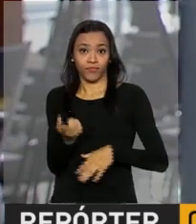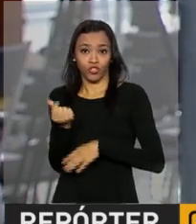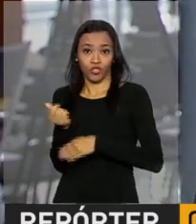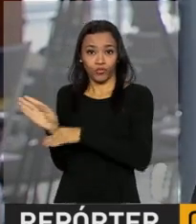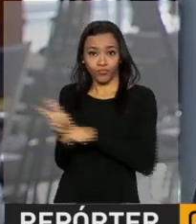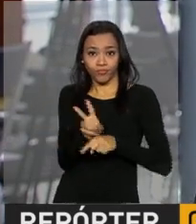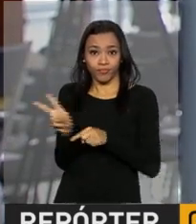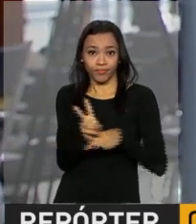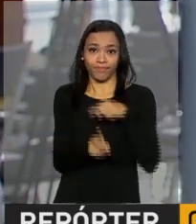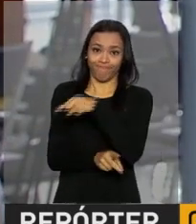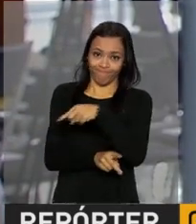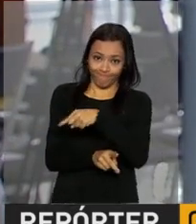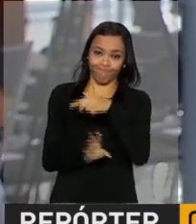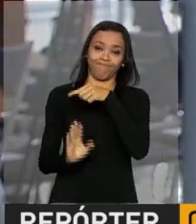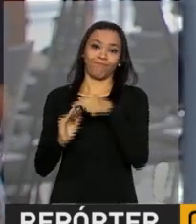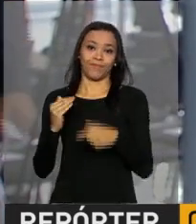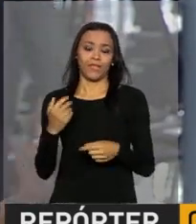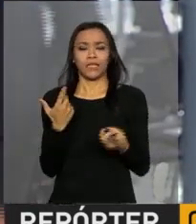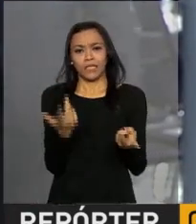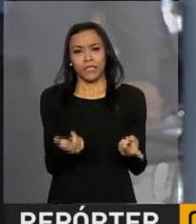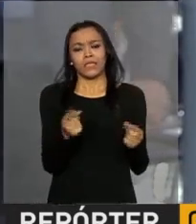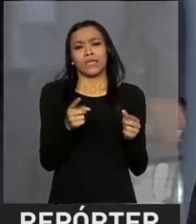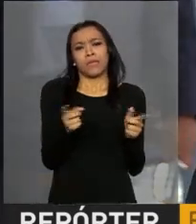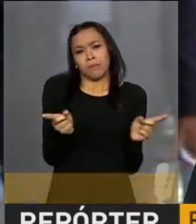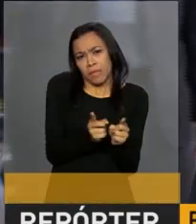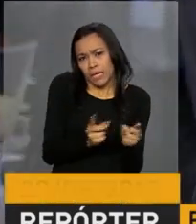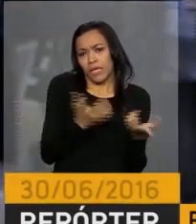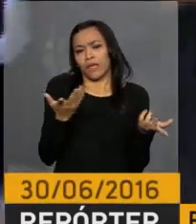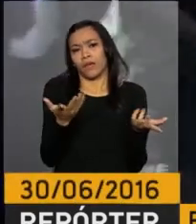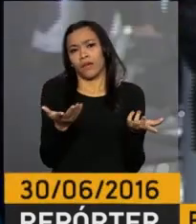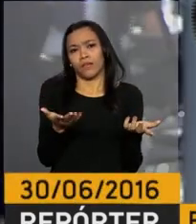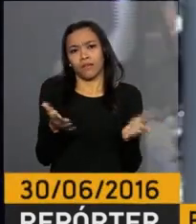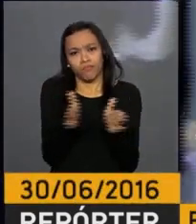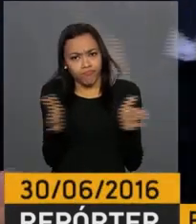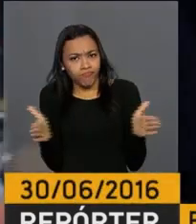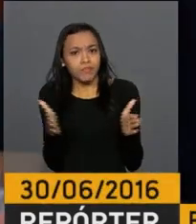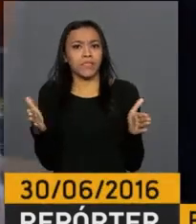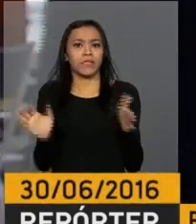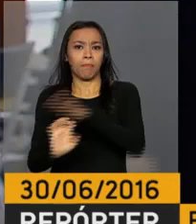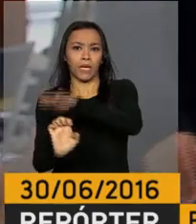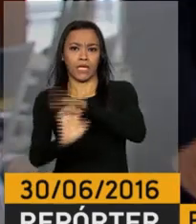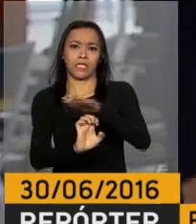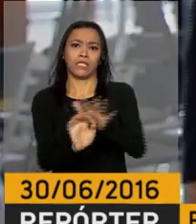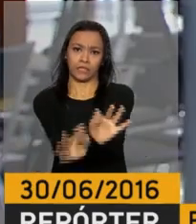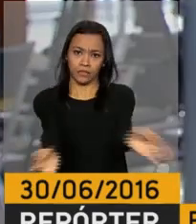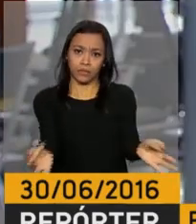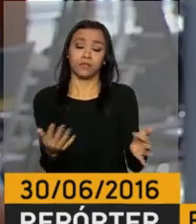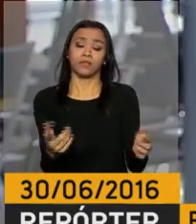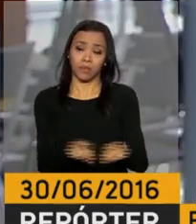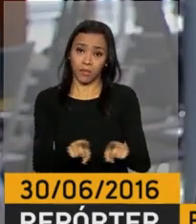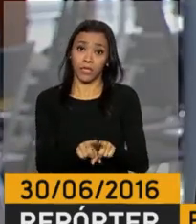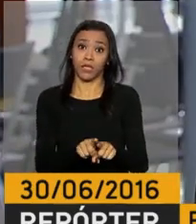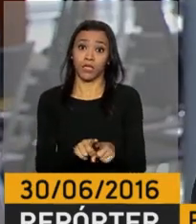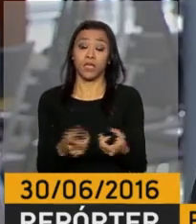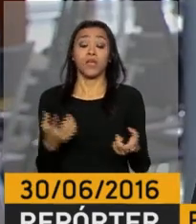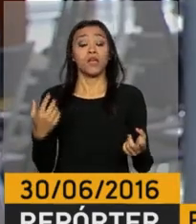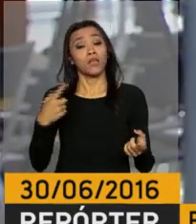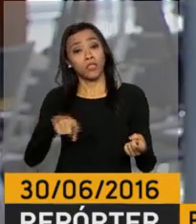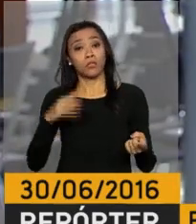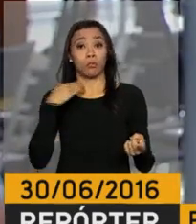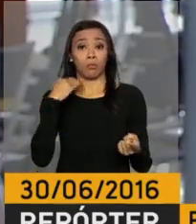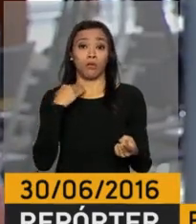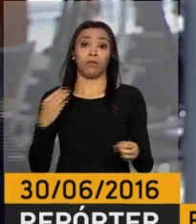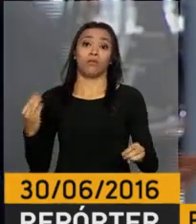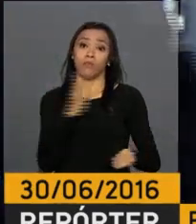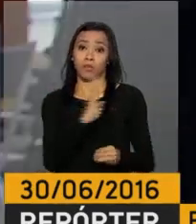seus investimentos a nível de pequenas e médias empresas que isso possa acontecer com o Banco do Brasil com a Caixa Econômica